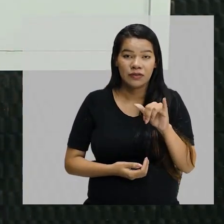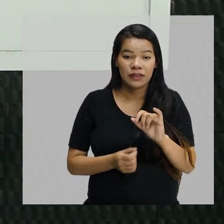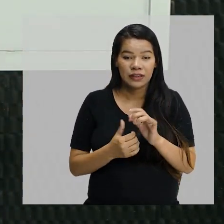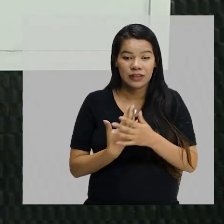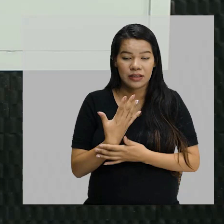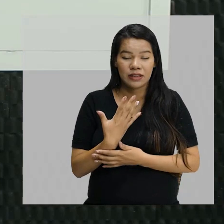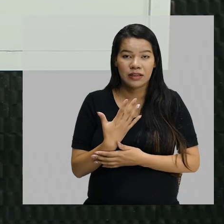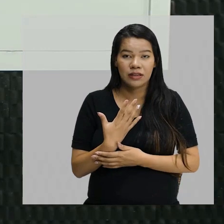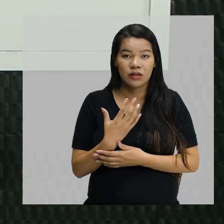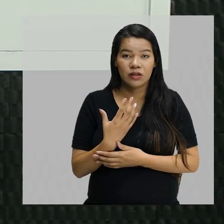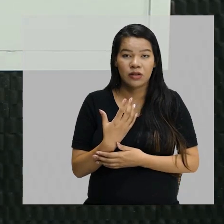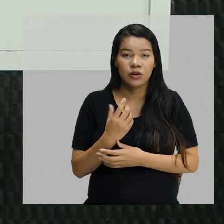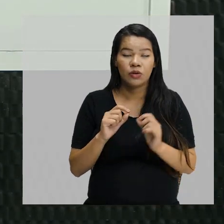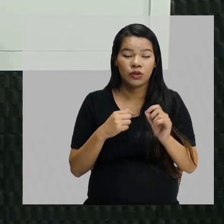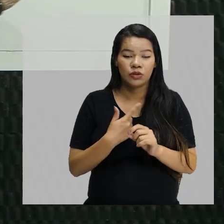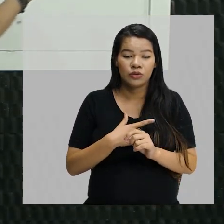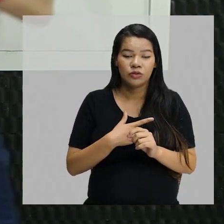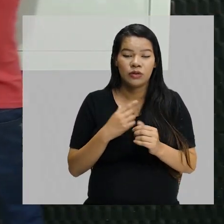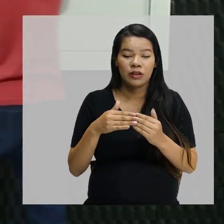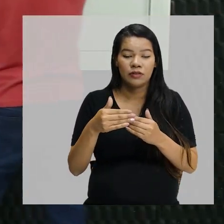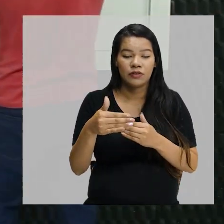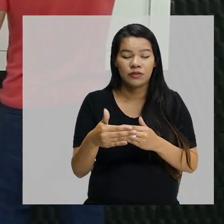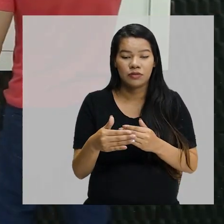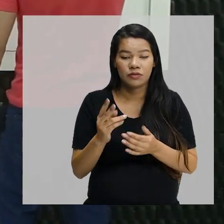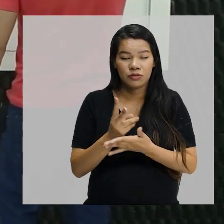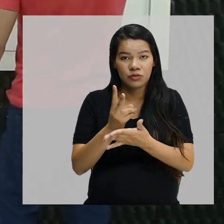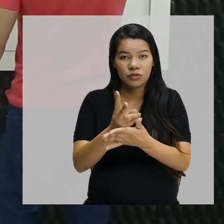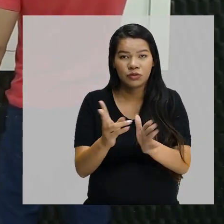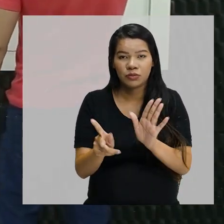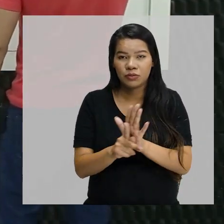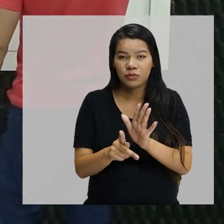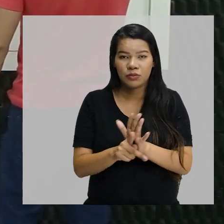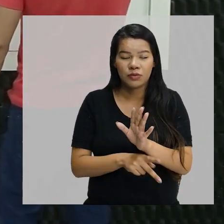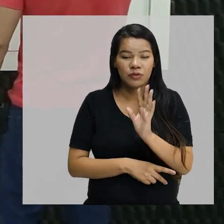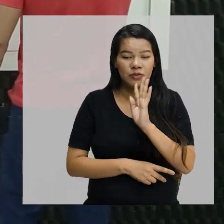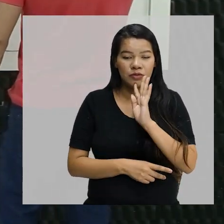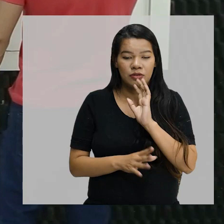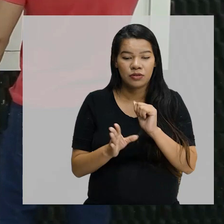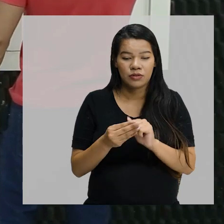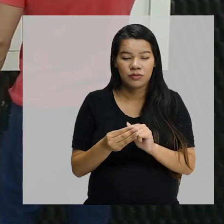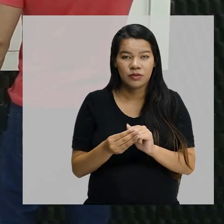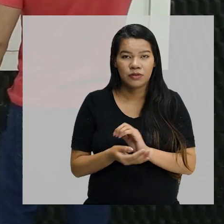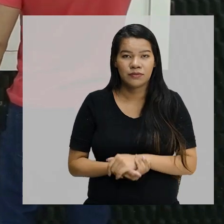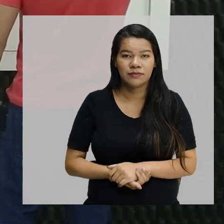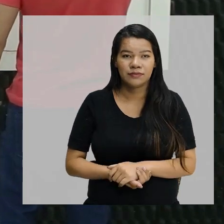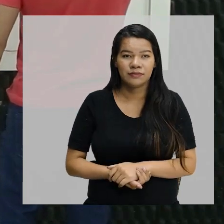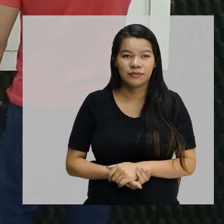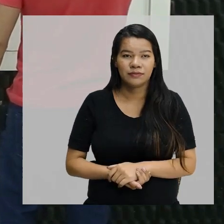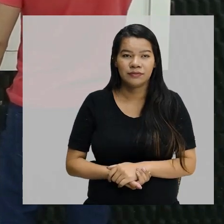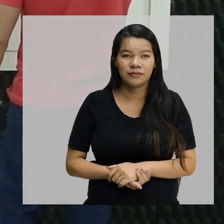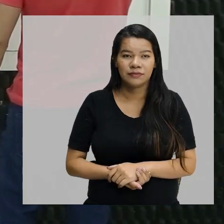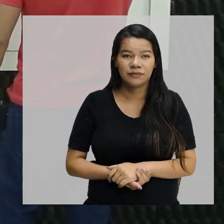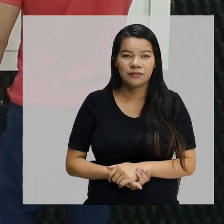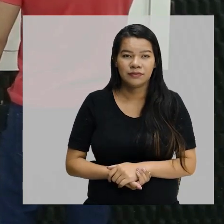gerar o que a gente chama de avanço constante do próprio conhecimento então aqui nós estamos o avanço constante